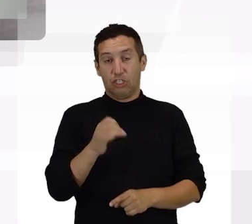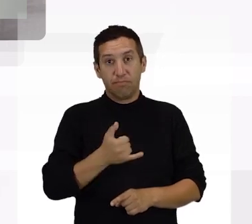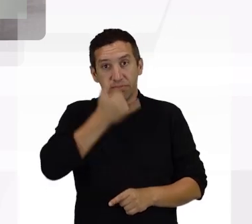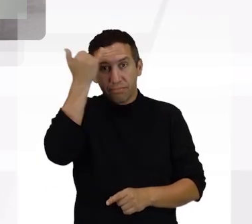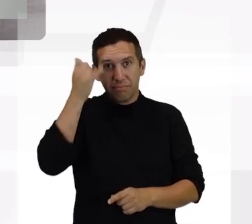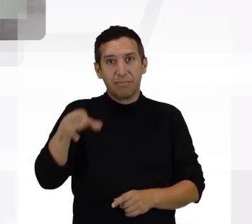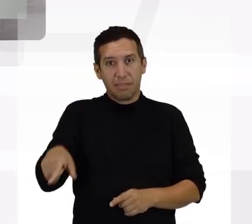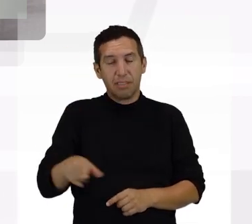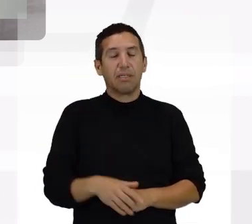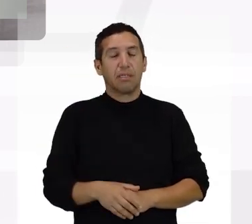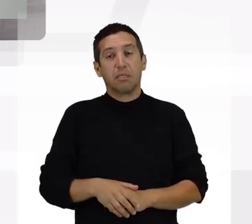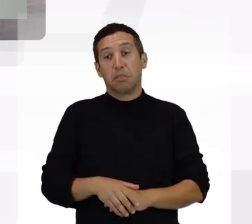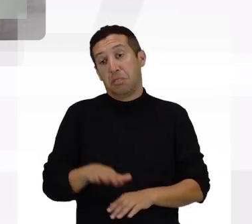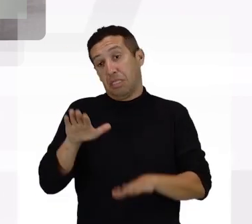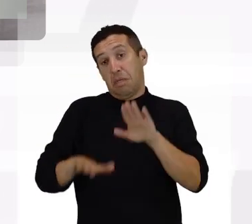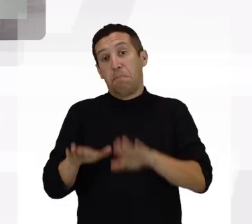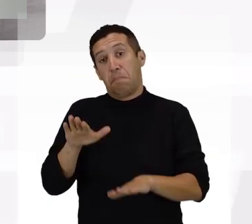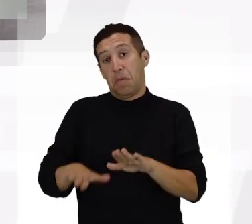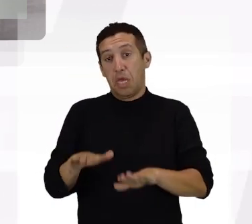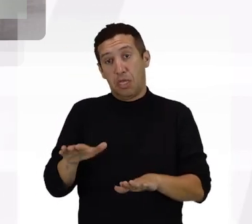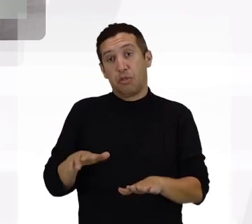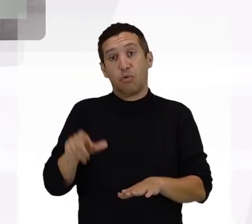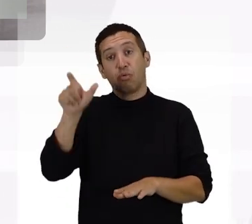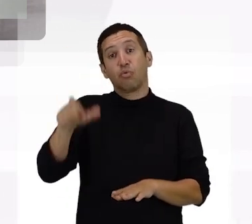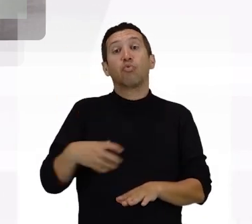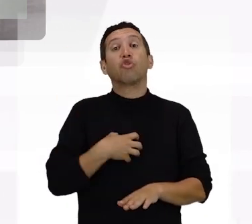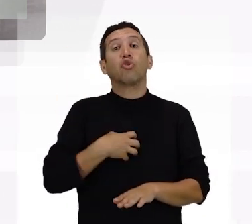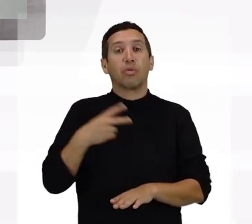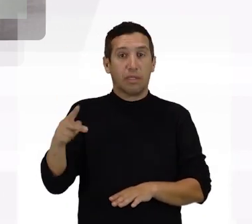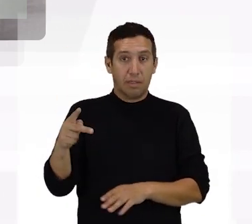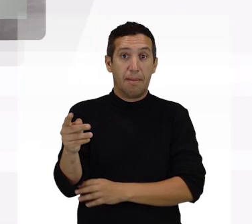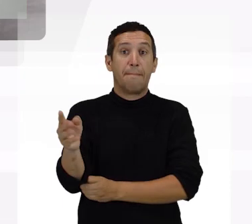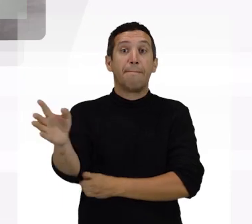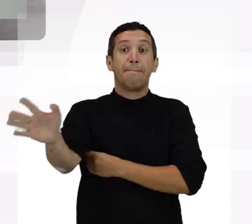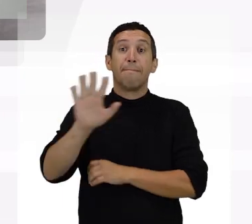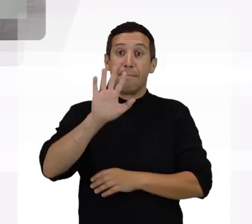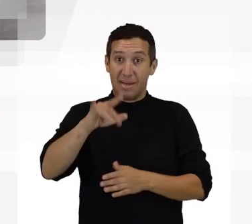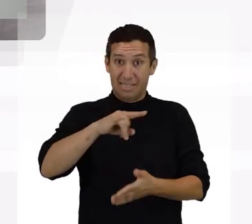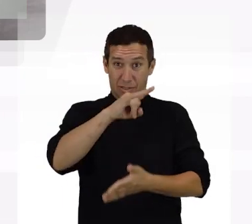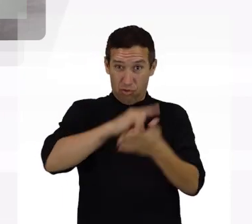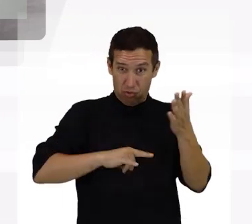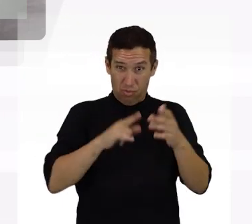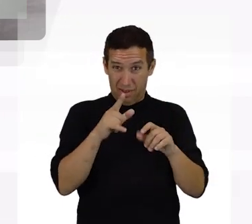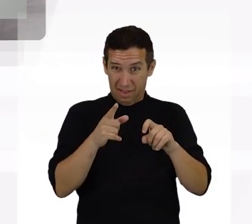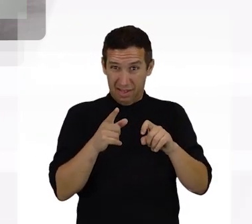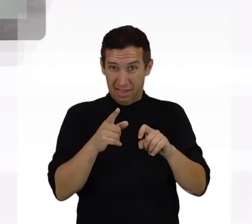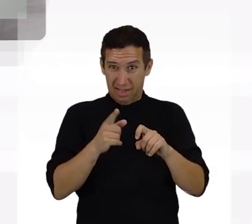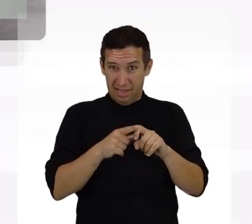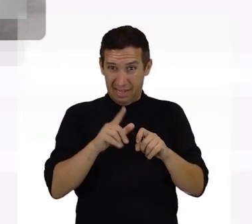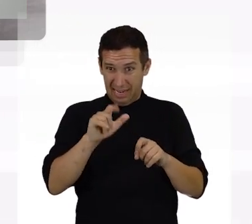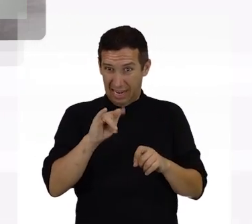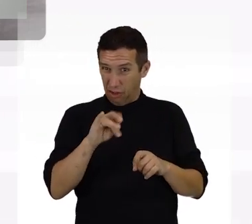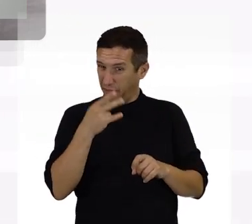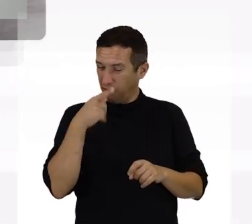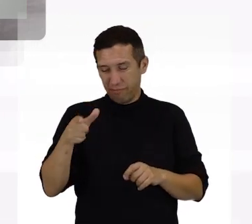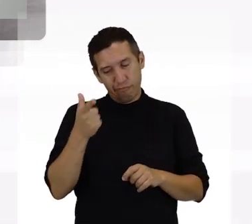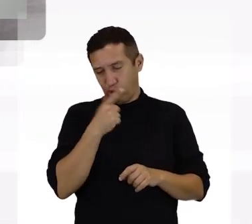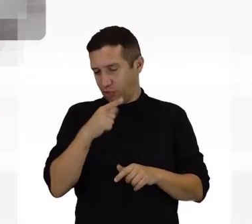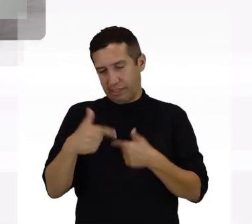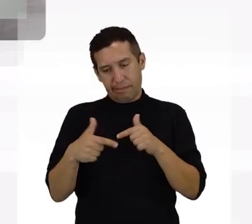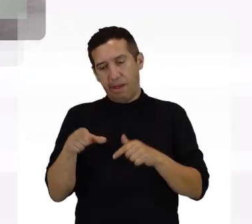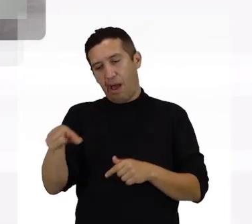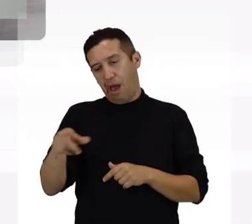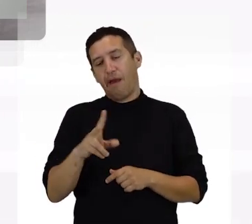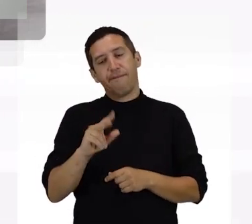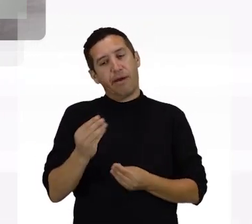conforme, né, a situação. Mas se o laudo médico disser que ele não tem mais nenhuma capacidade para o trabalho, aí ele